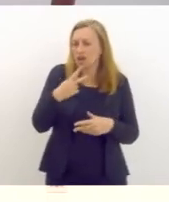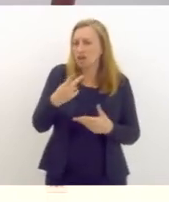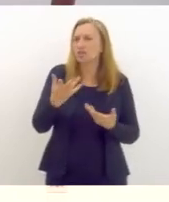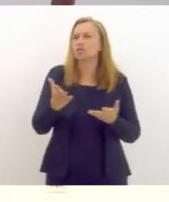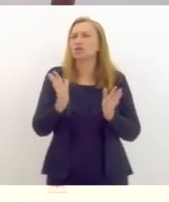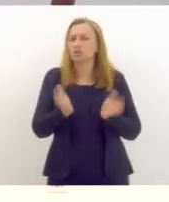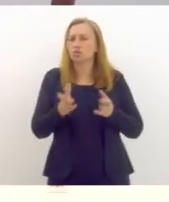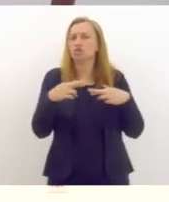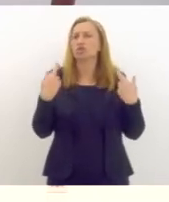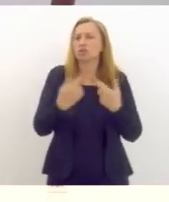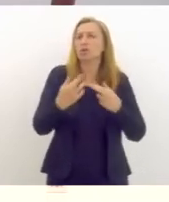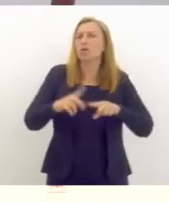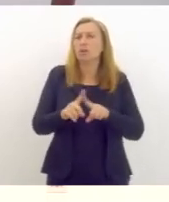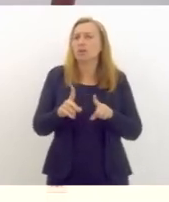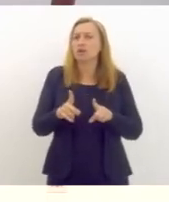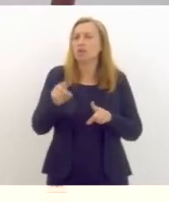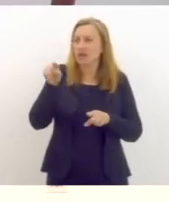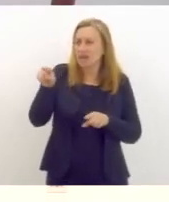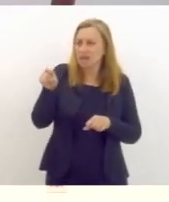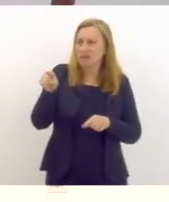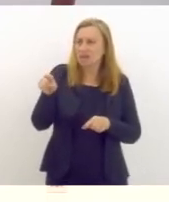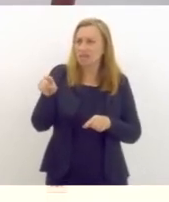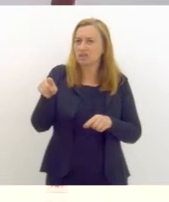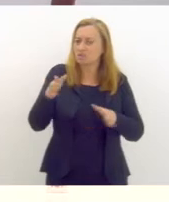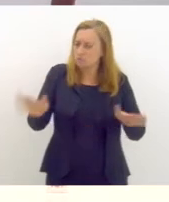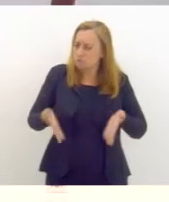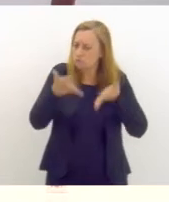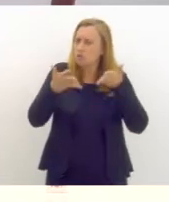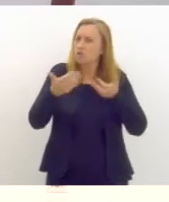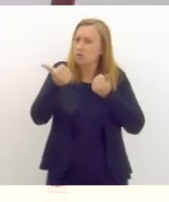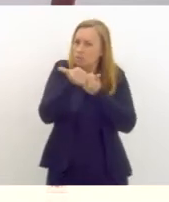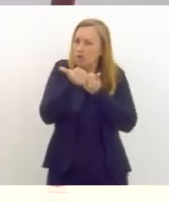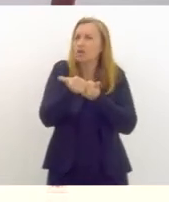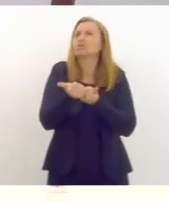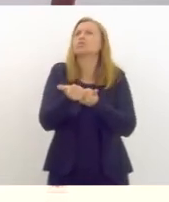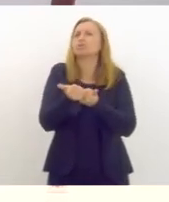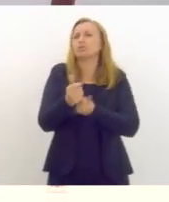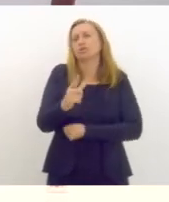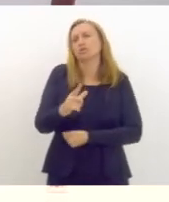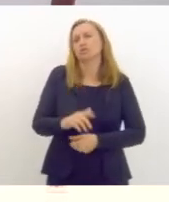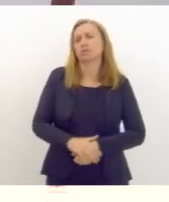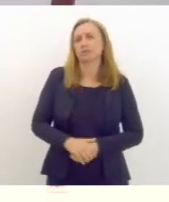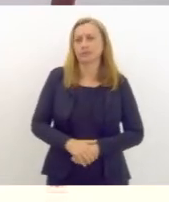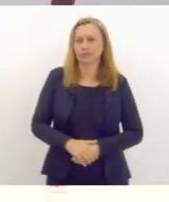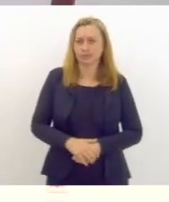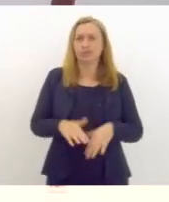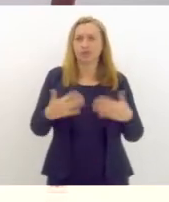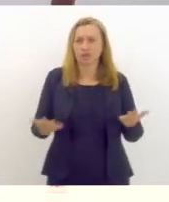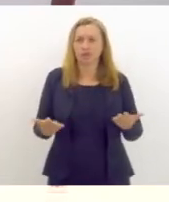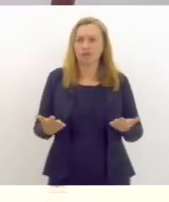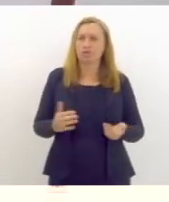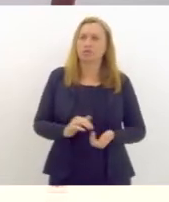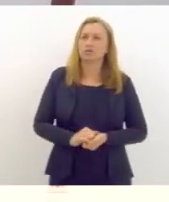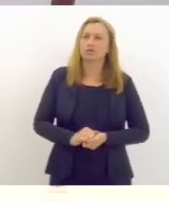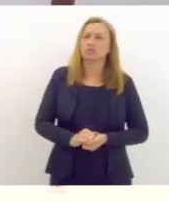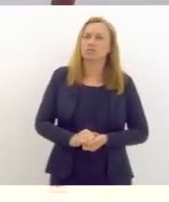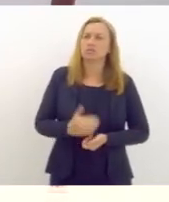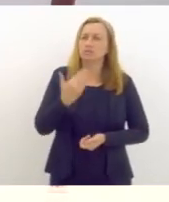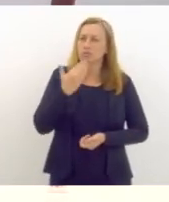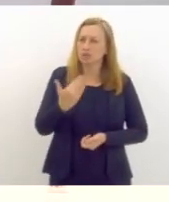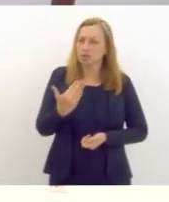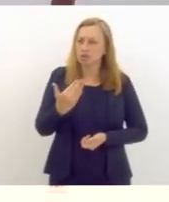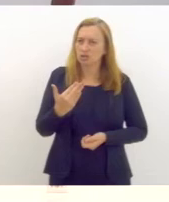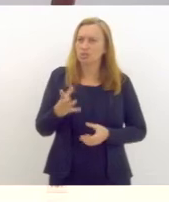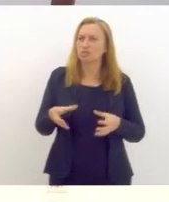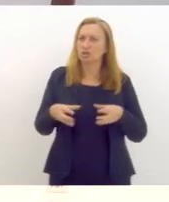então ele tem sido um grande entusiasta incentivador e apoiador aí dos atos que a gente tem feito então eu faço aqui o apelo aí para